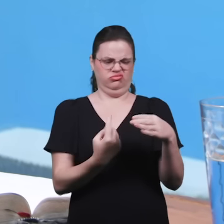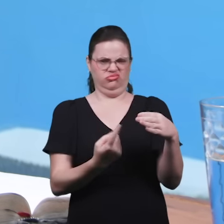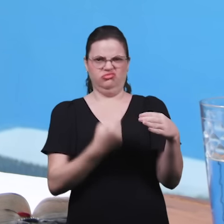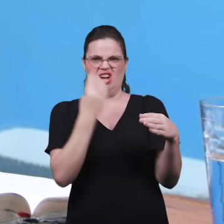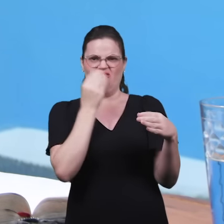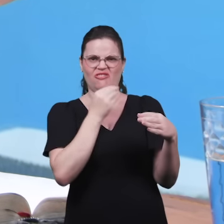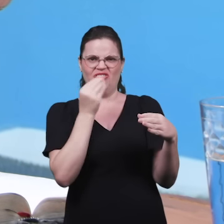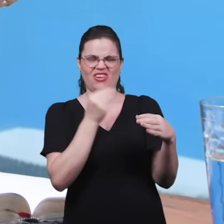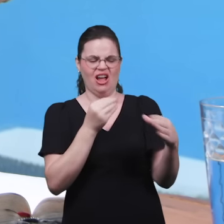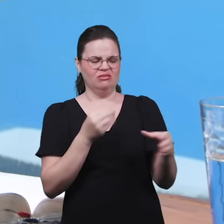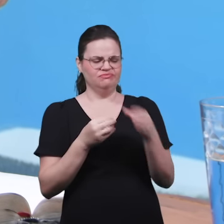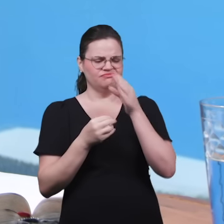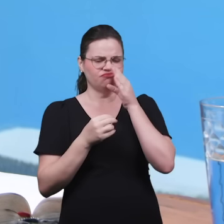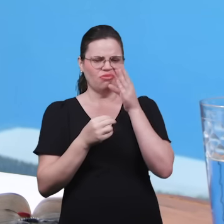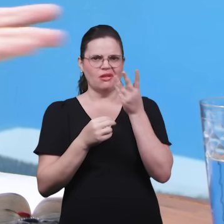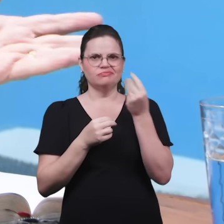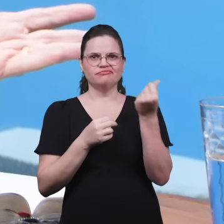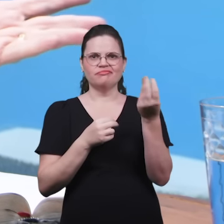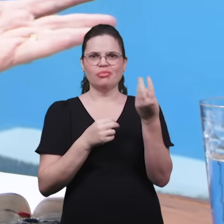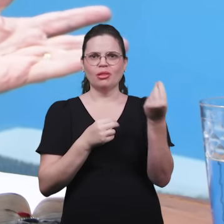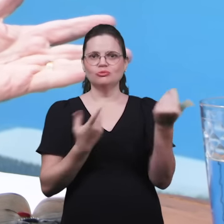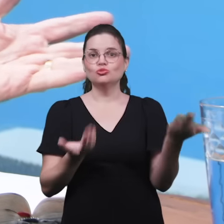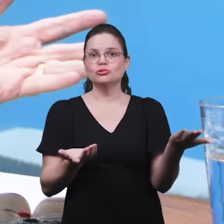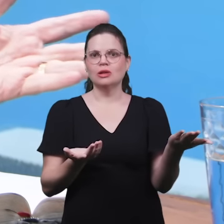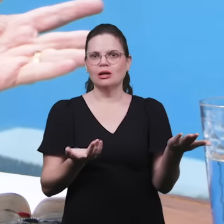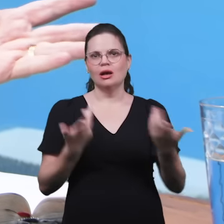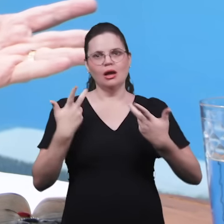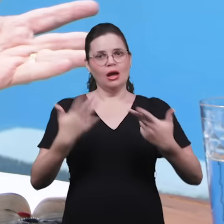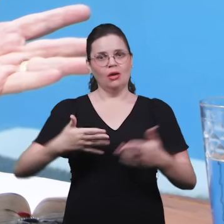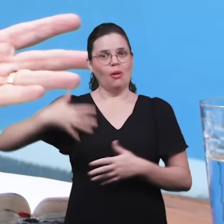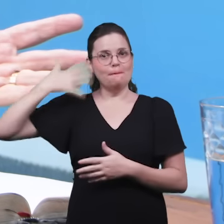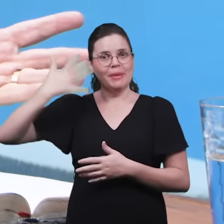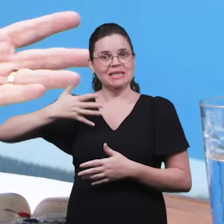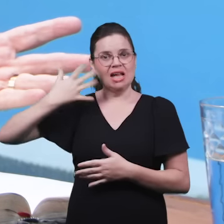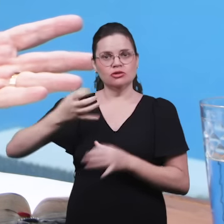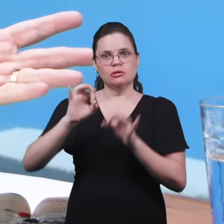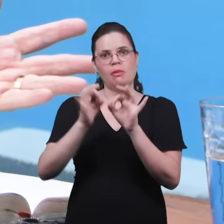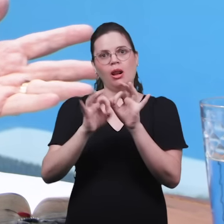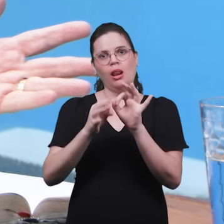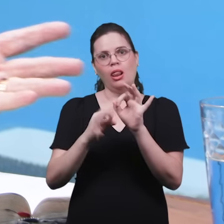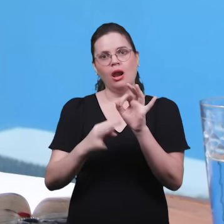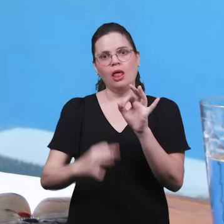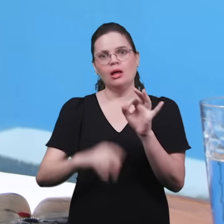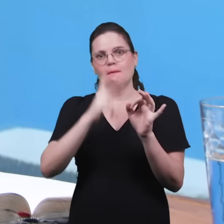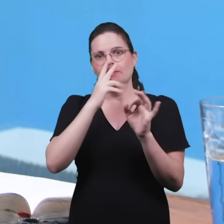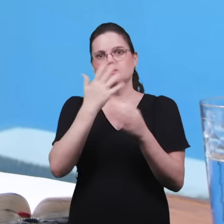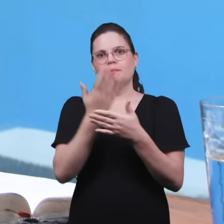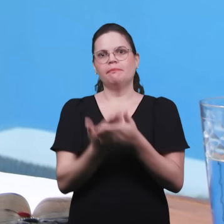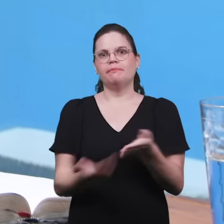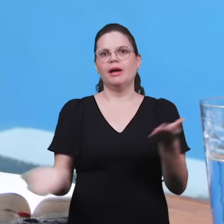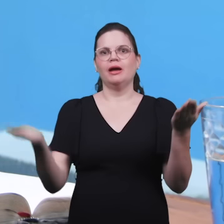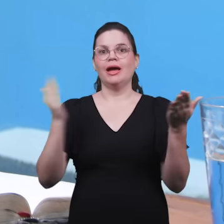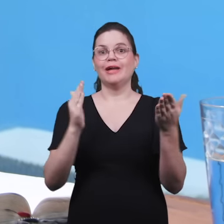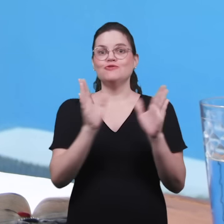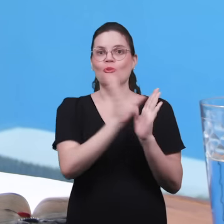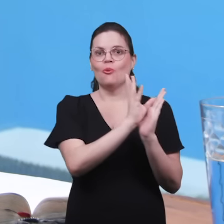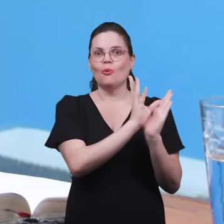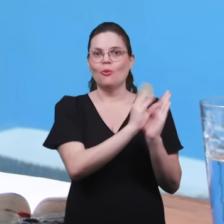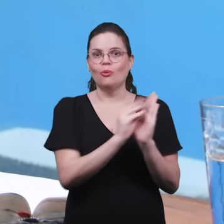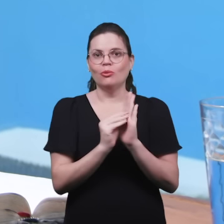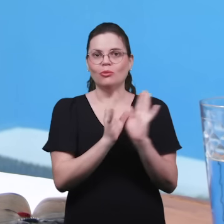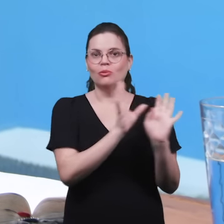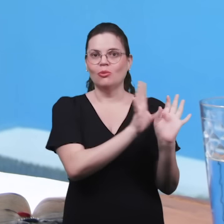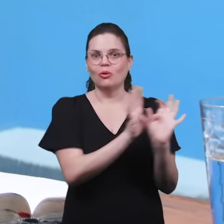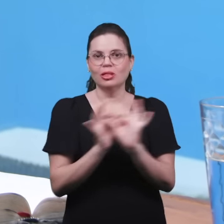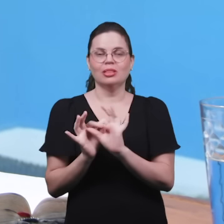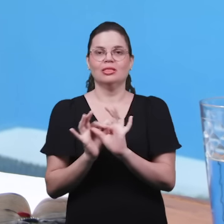fraco, a pessoa não vai nem sentir o gosto. O gosto do suco. Qual é o gosto do suco? Não sei, está mais parecendo um refresco fraquinho. Ou seja,